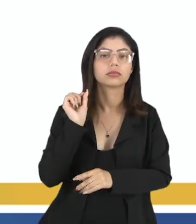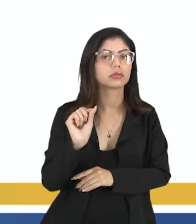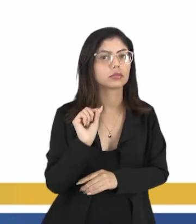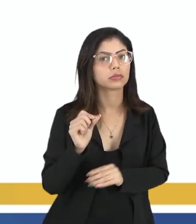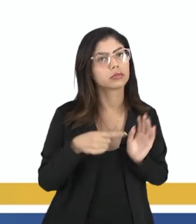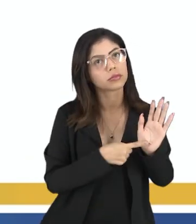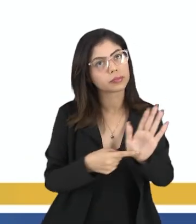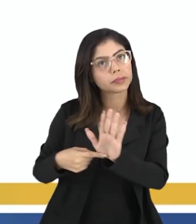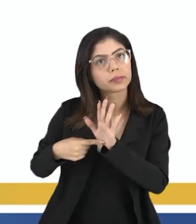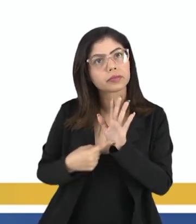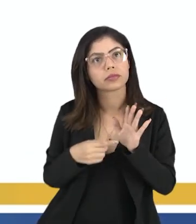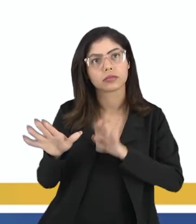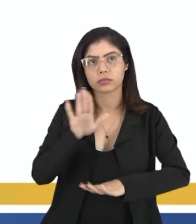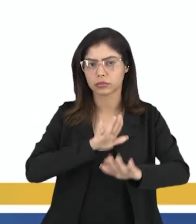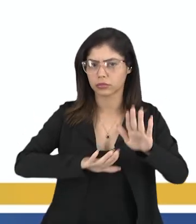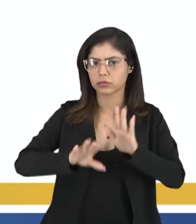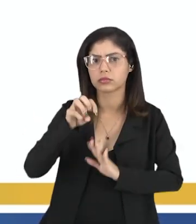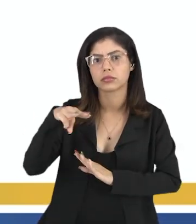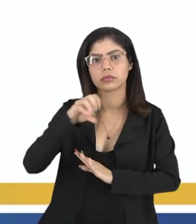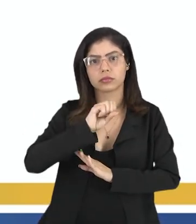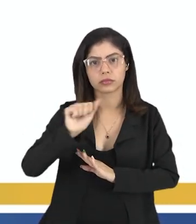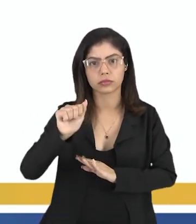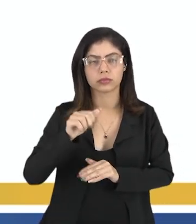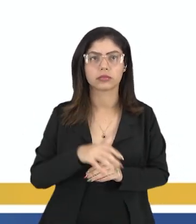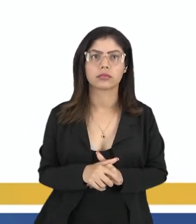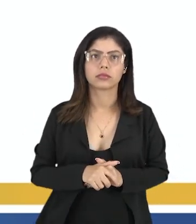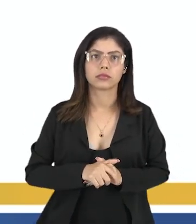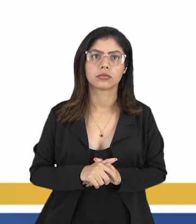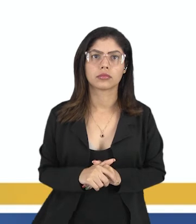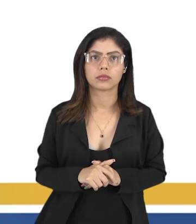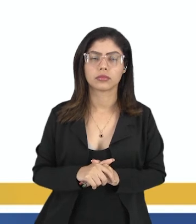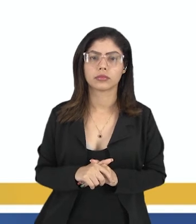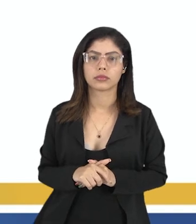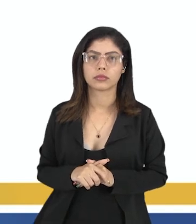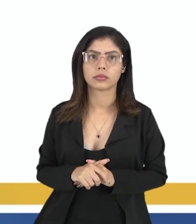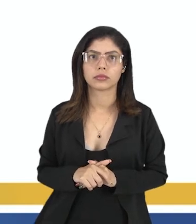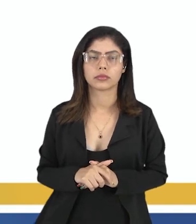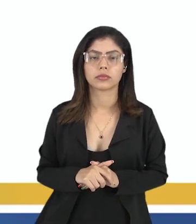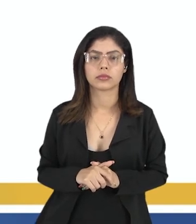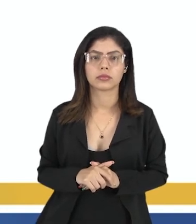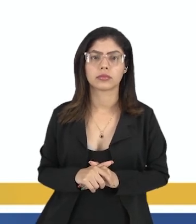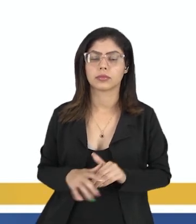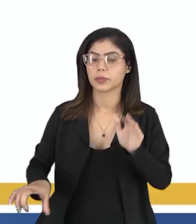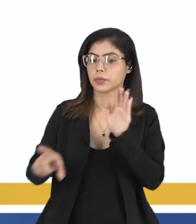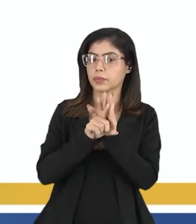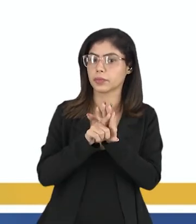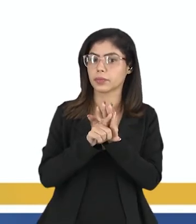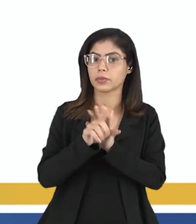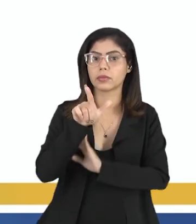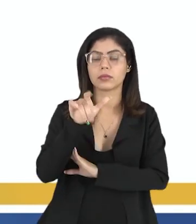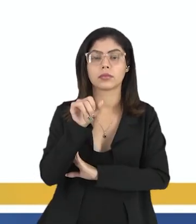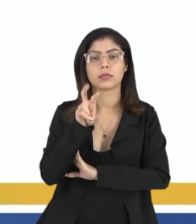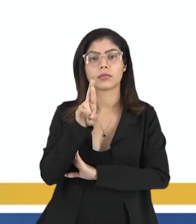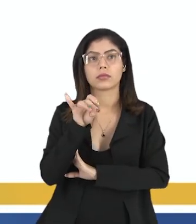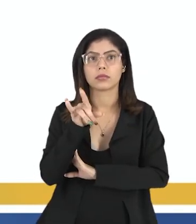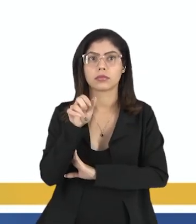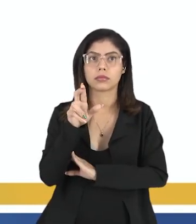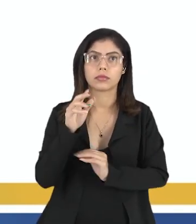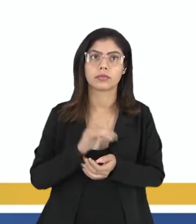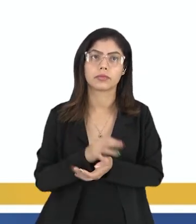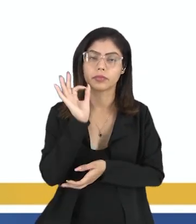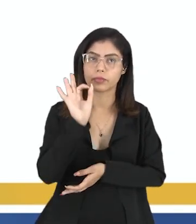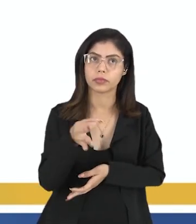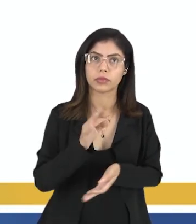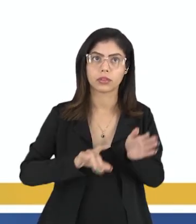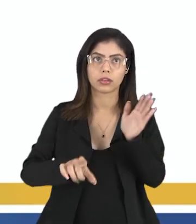que isso indica? Que aconteceu a conservação da massa, que é a lei de Lavoisier. Então, a